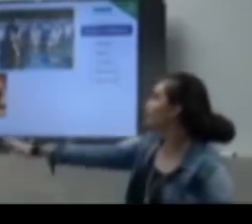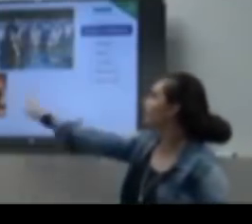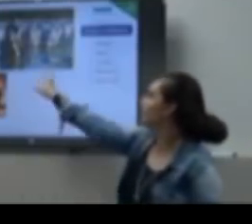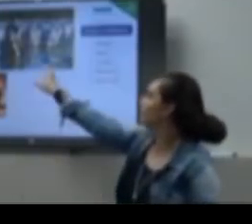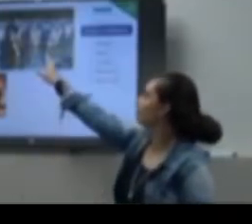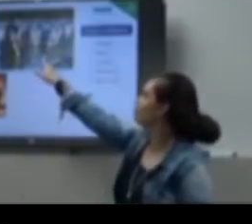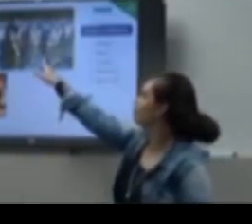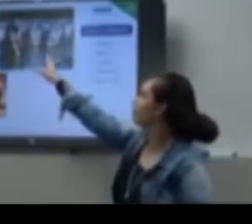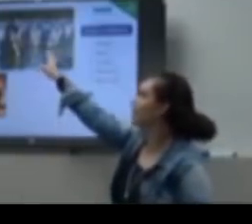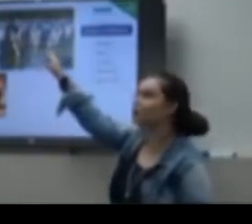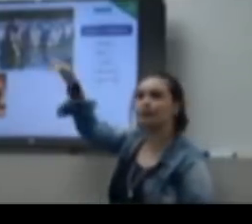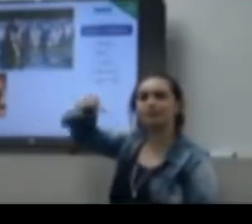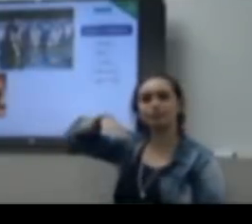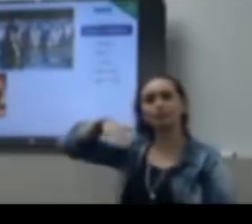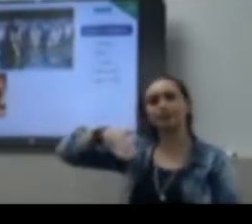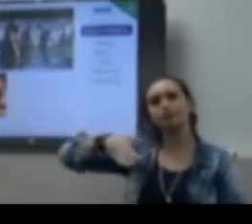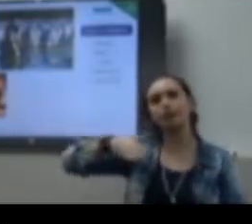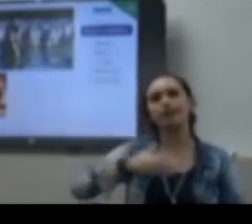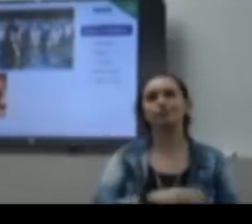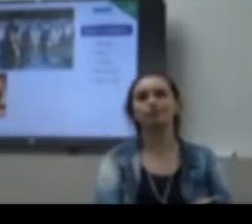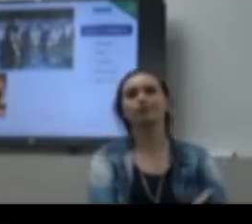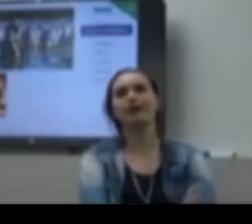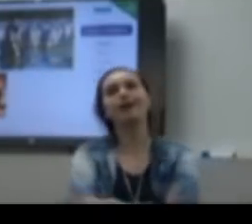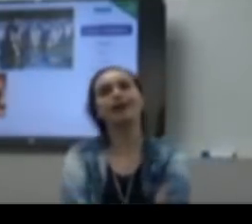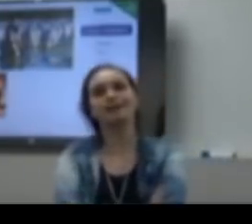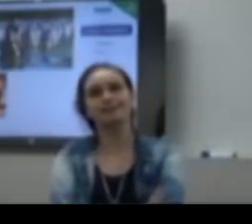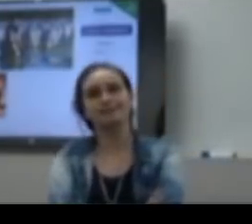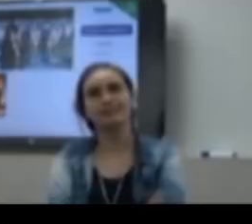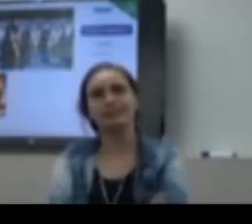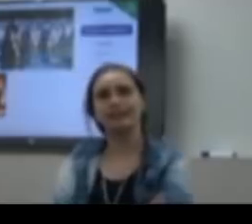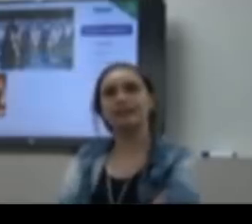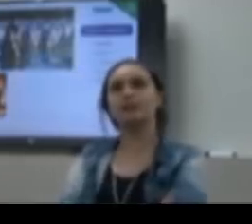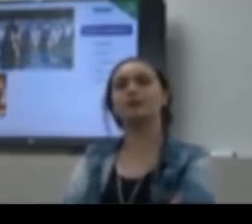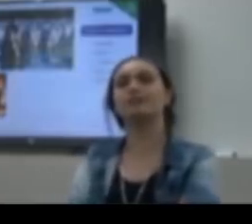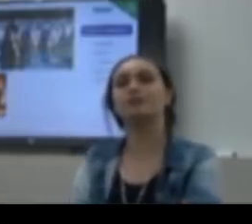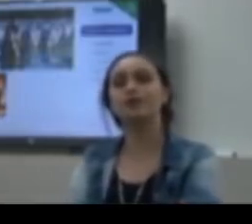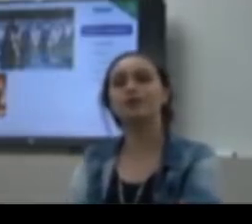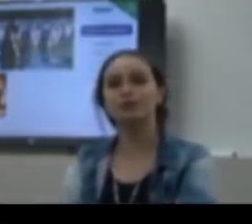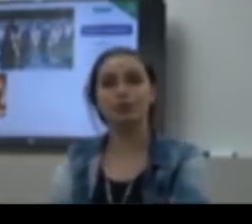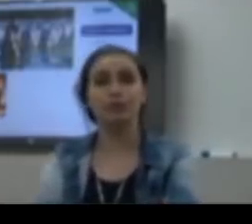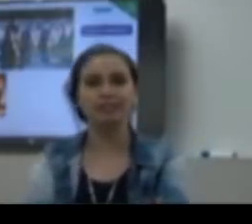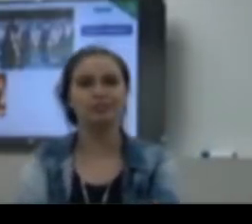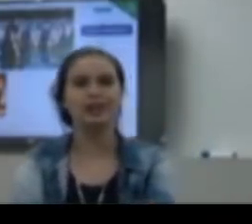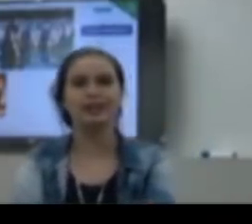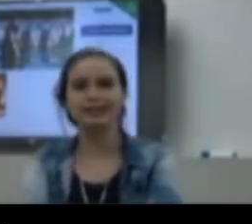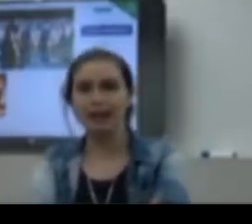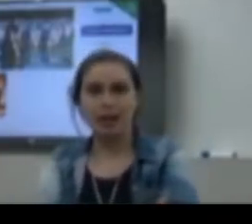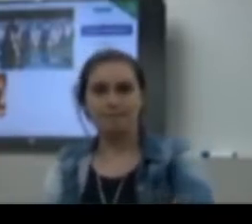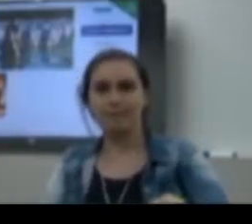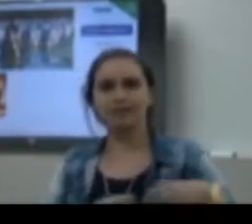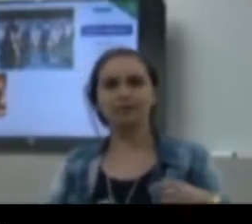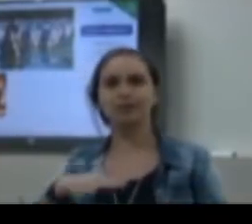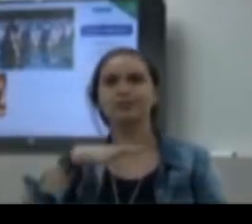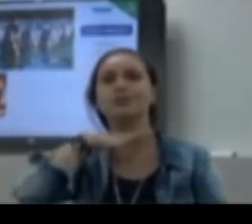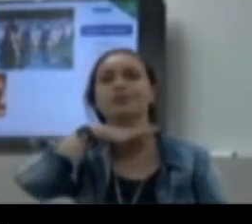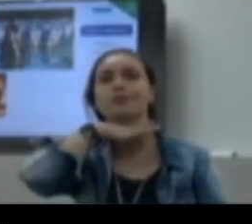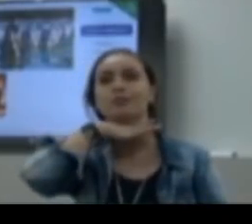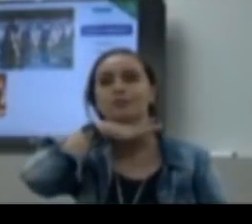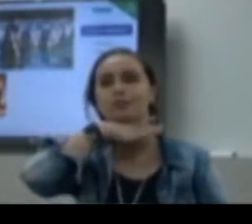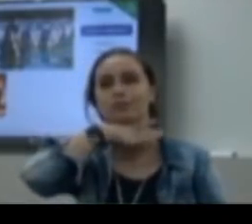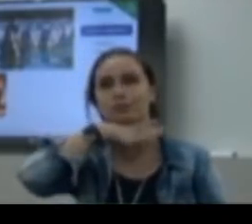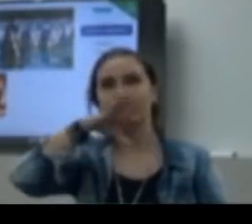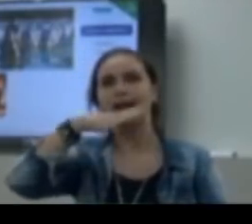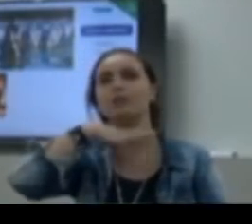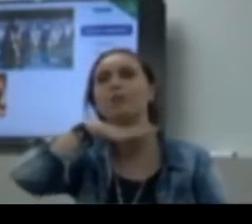inclusive, ó, que o gado passando por dentro de uma região alagada. Né? Tem umas fotos ou vídeos que é ainda mais chocante,